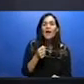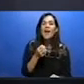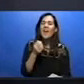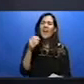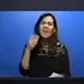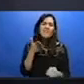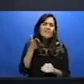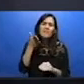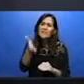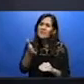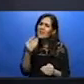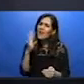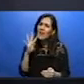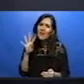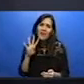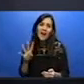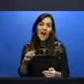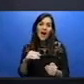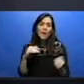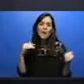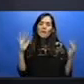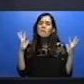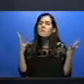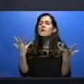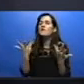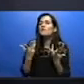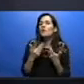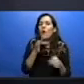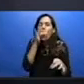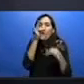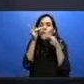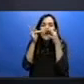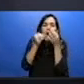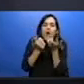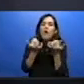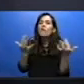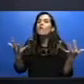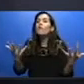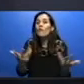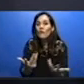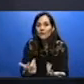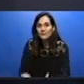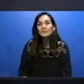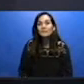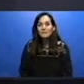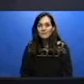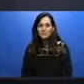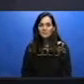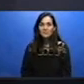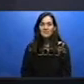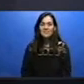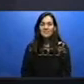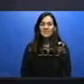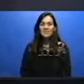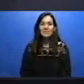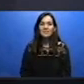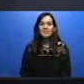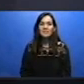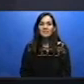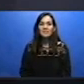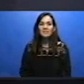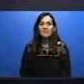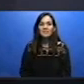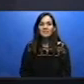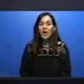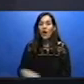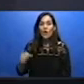ir, né? Um belíssimo jardim botânico, eles colocam adjetivos que incentivam você a fazer esse tipo de passeio aí em determinados lugares.